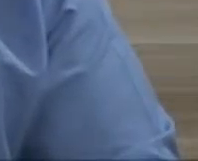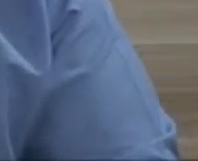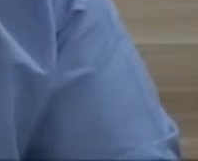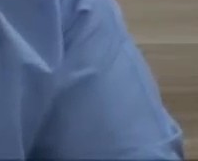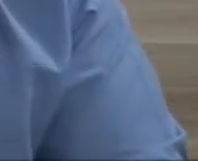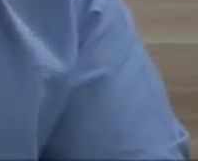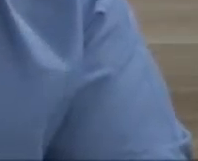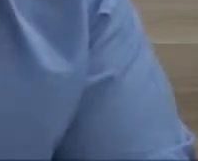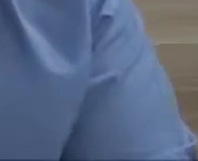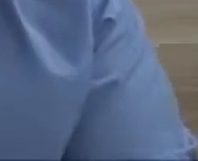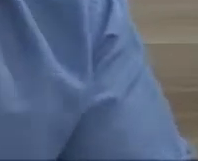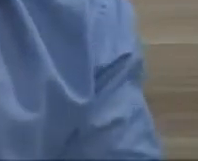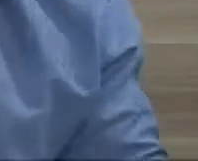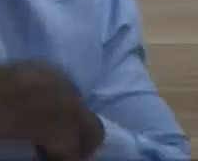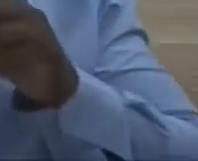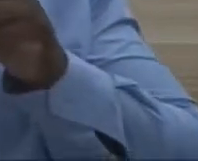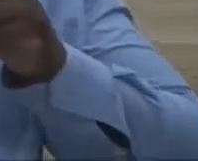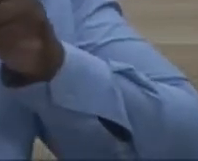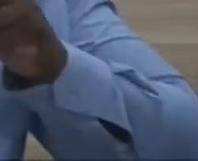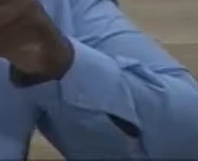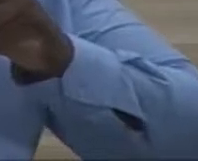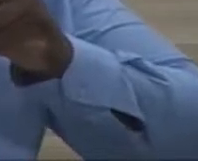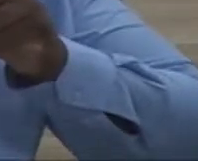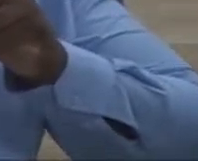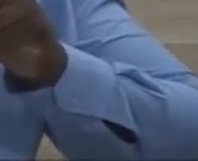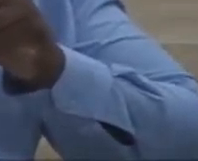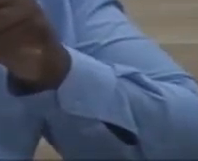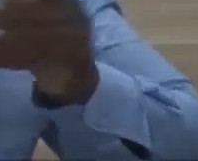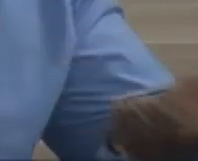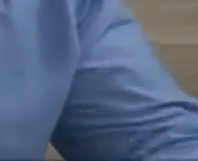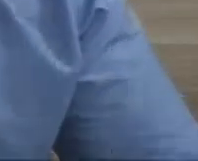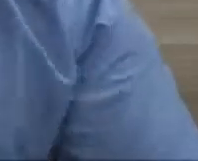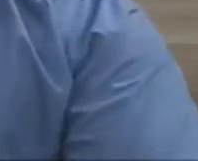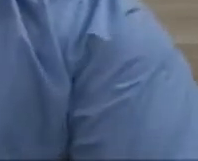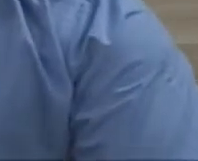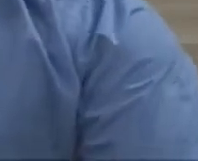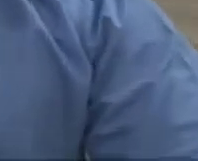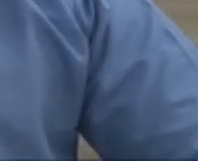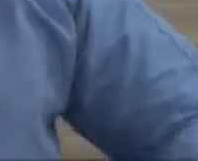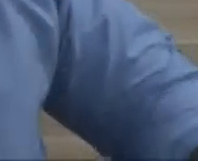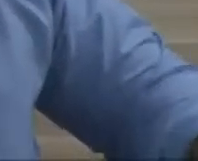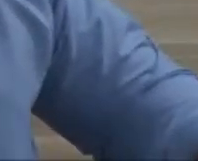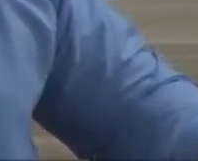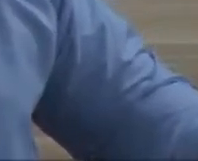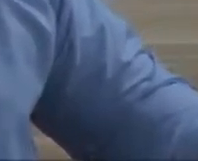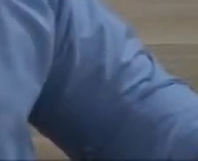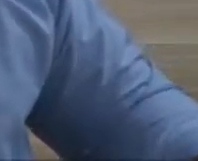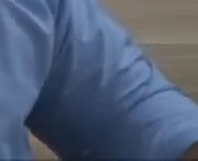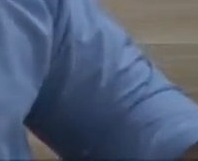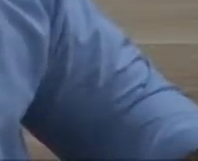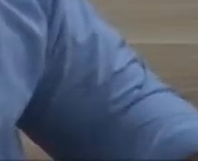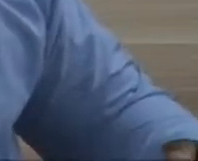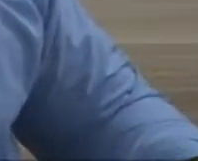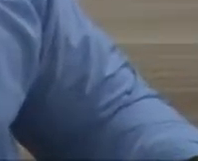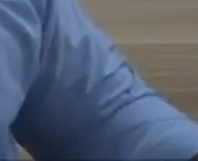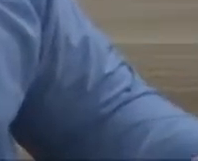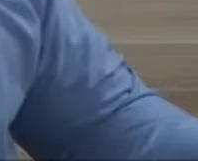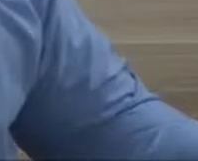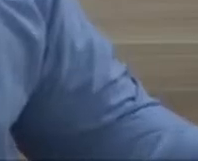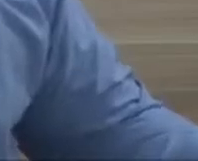município, ele não enviou nenhum representante. E o que eu acho muito interessante é que era um assunto que era de